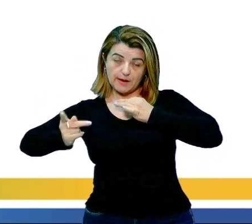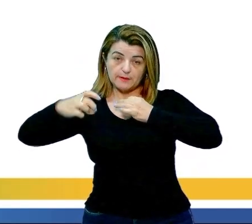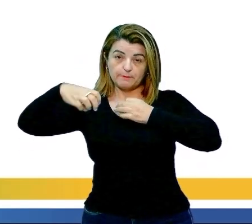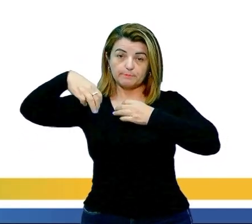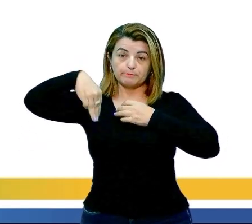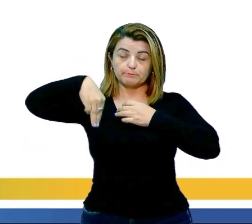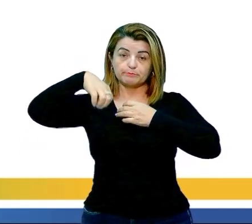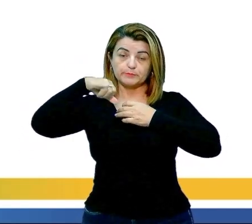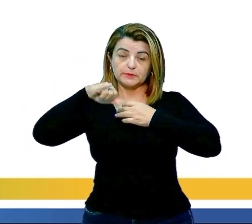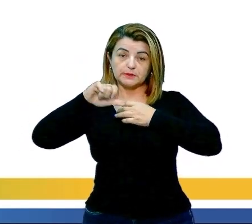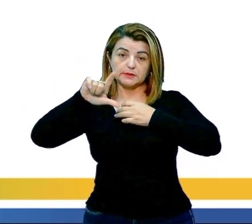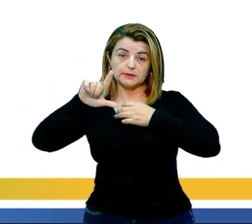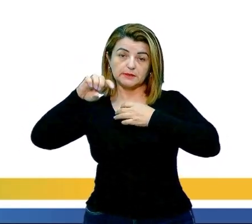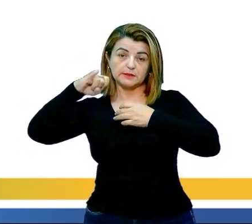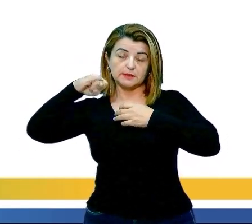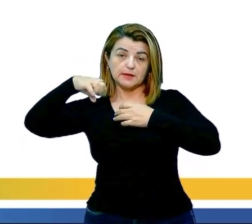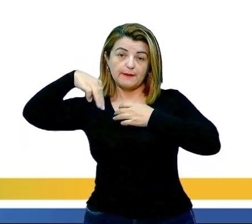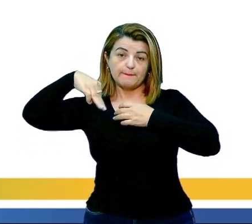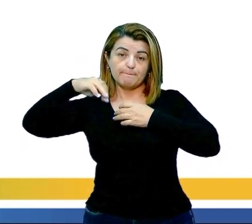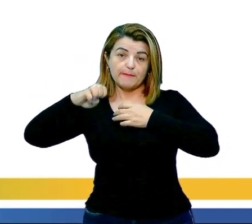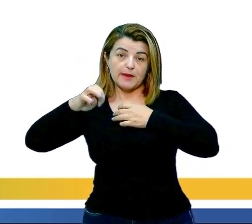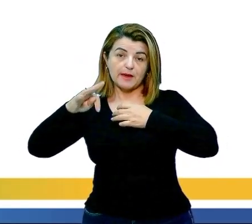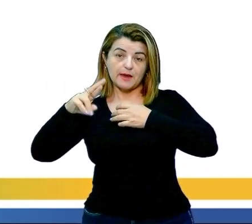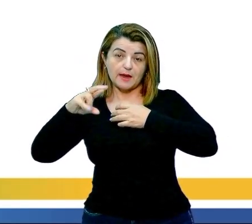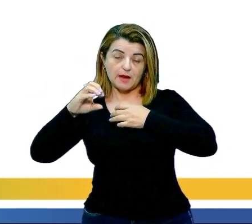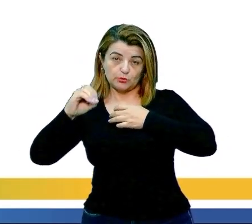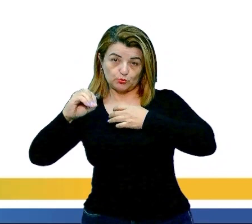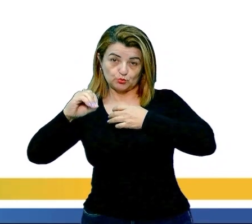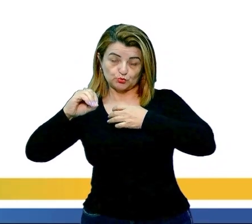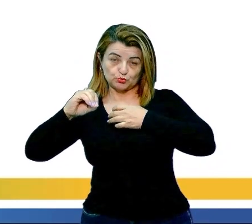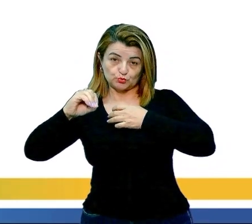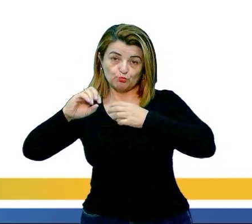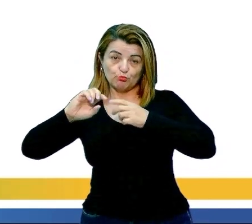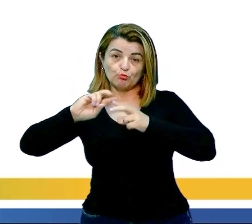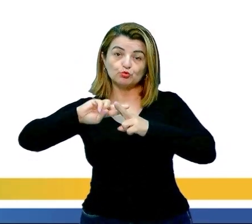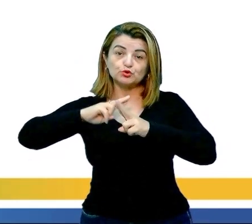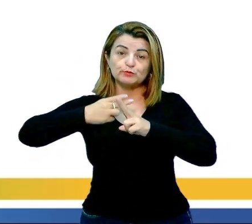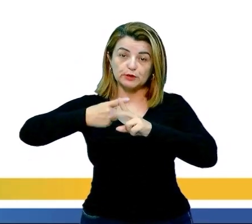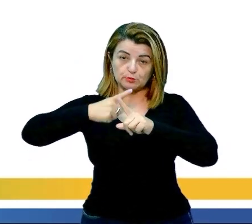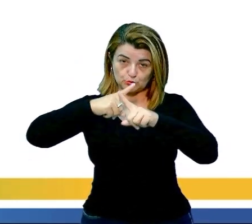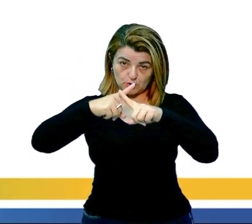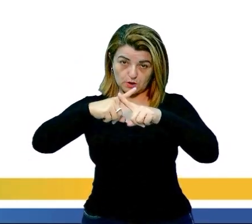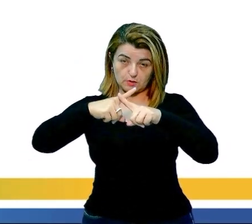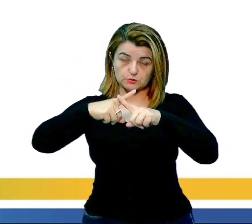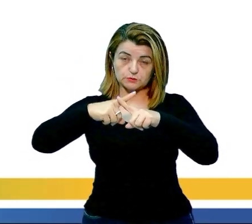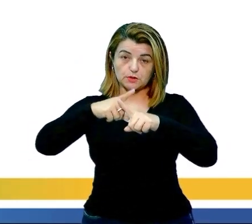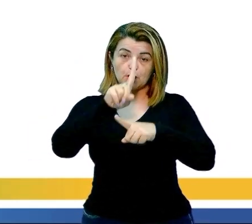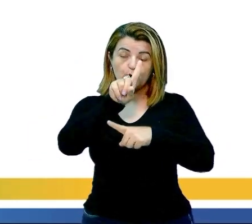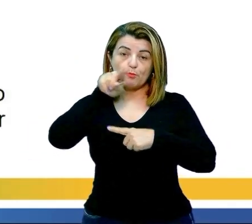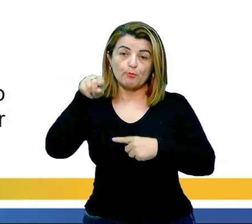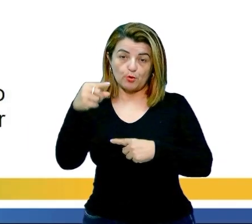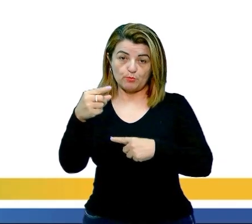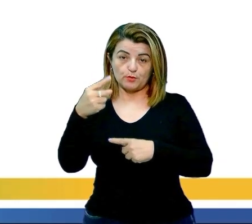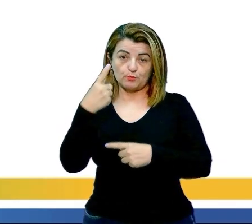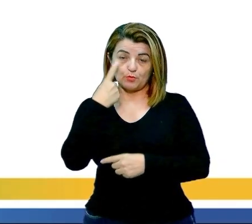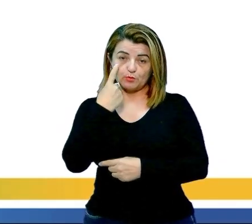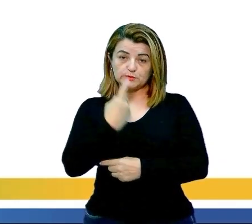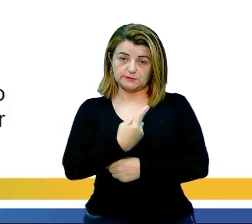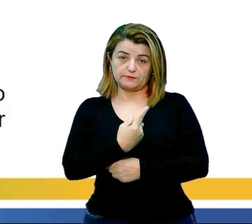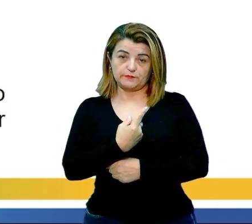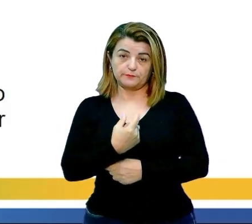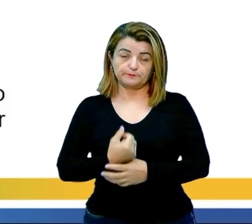milímetros, multiplicamos por 1000. Olha aí, ó. Como assim? Deixa eu voltar lá